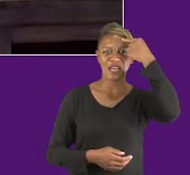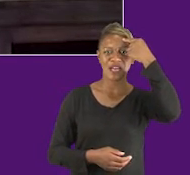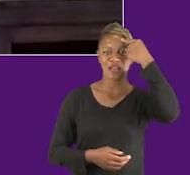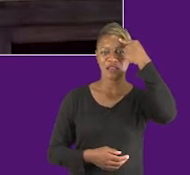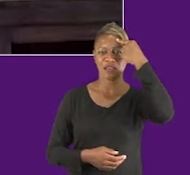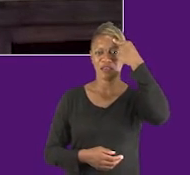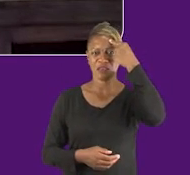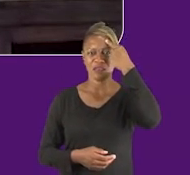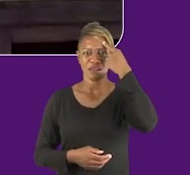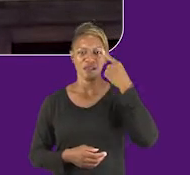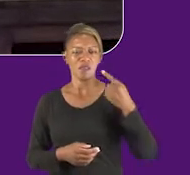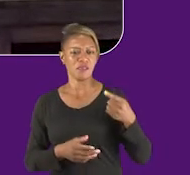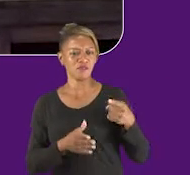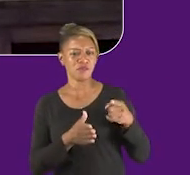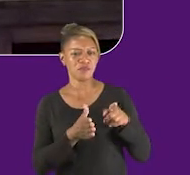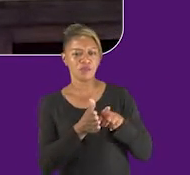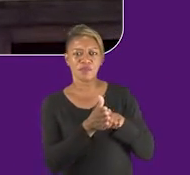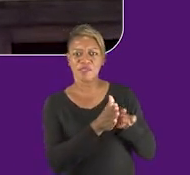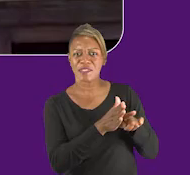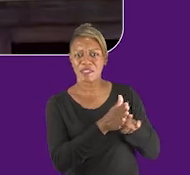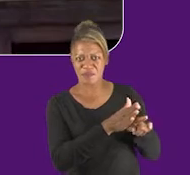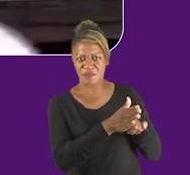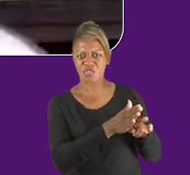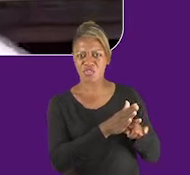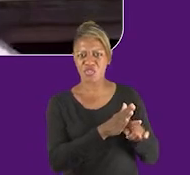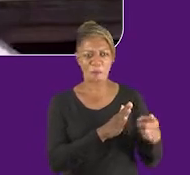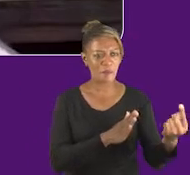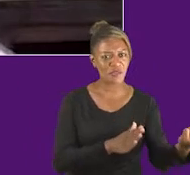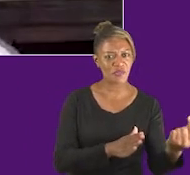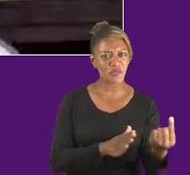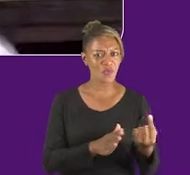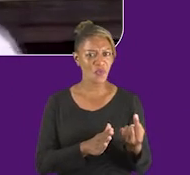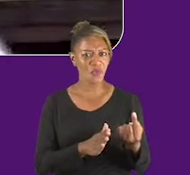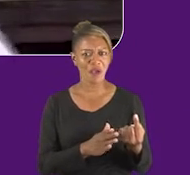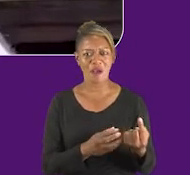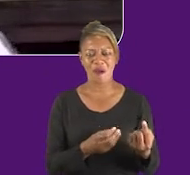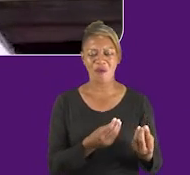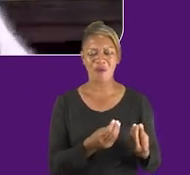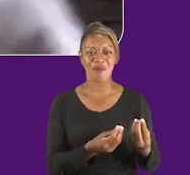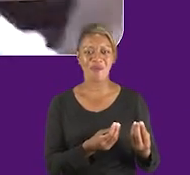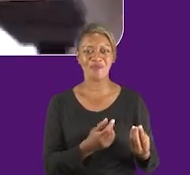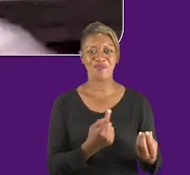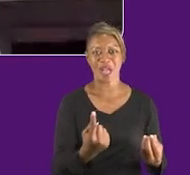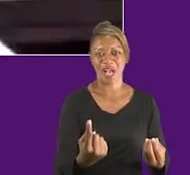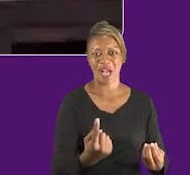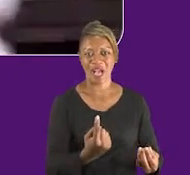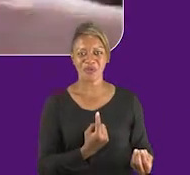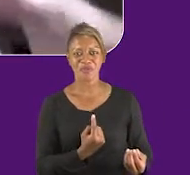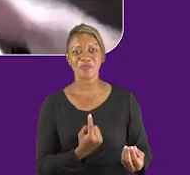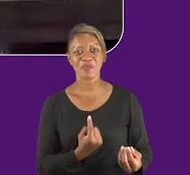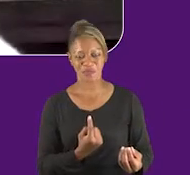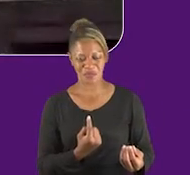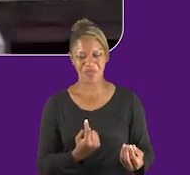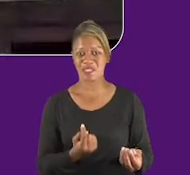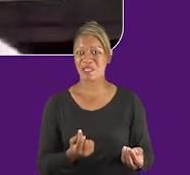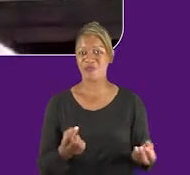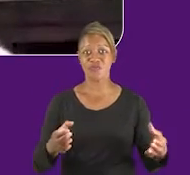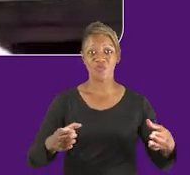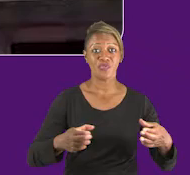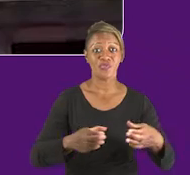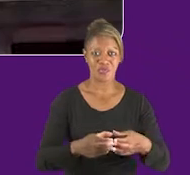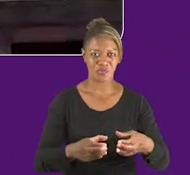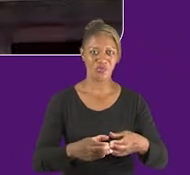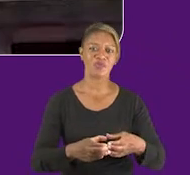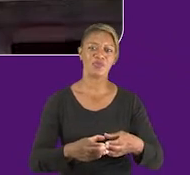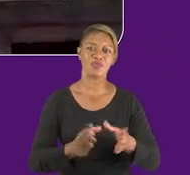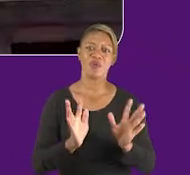escuta ou não olhar se a gente não traz isso para escutar né no se a gente ficar cercado dentro do nosso quadrado